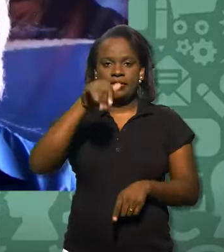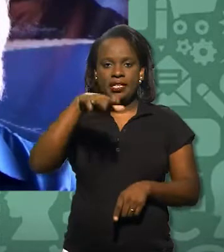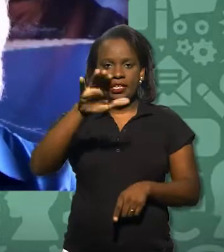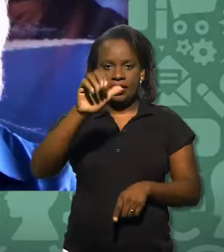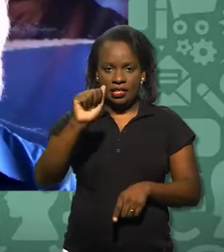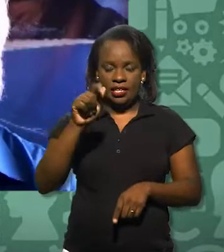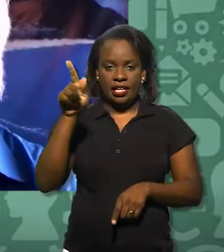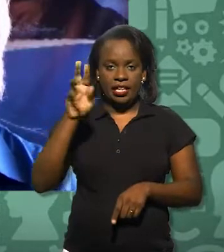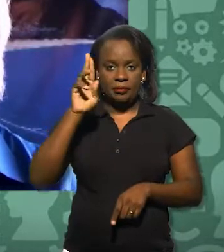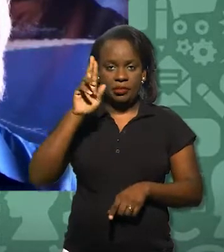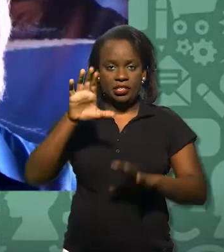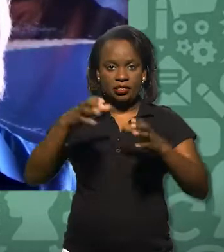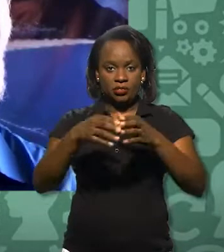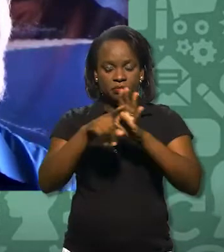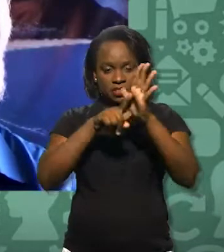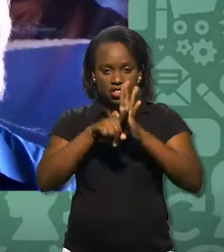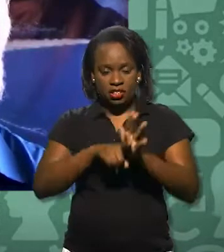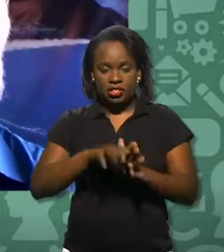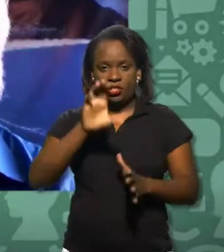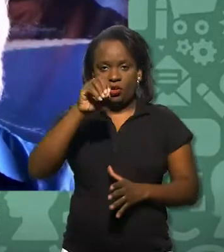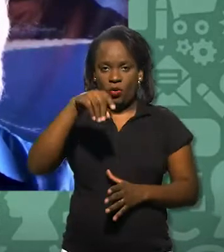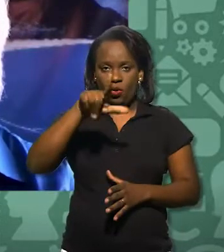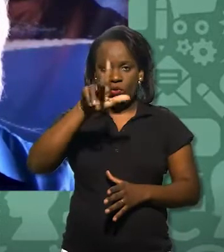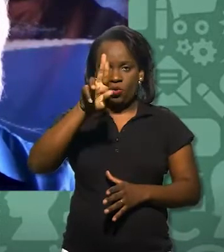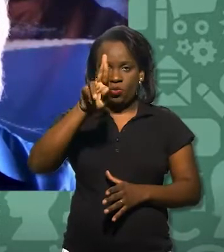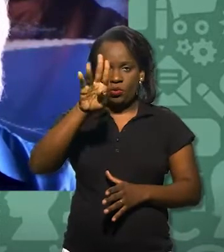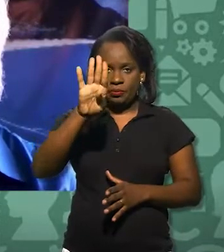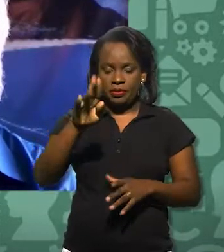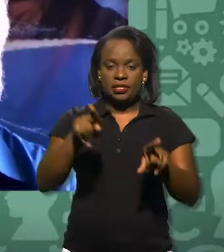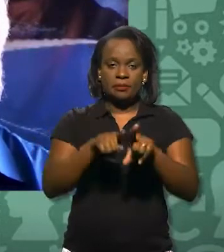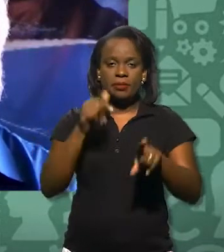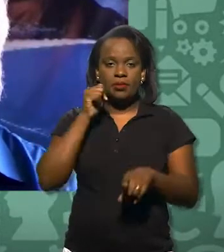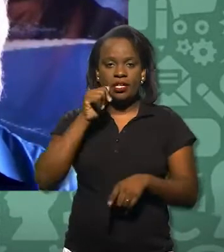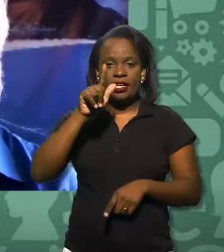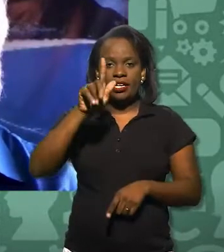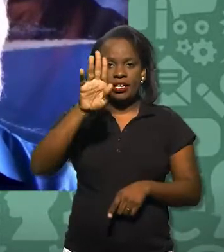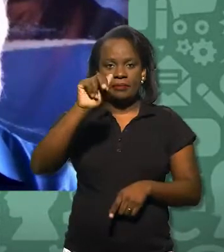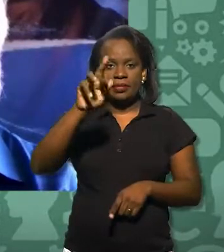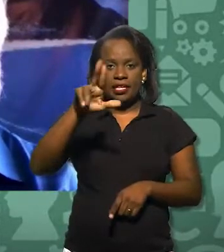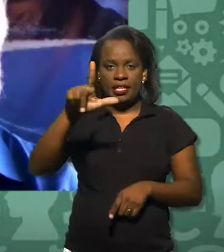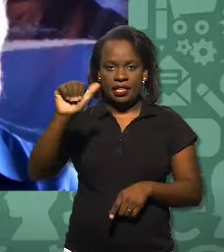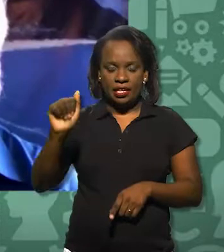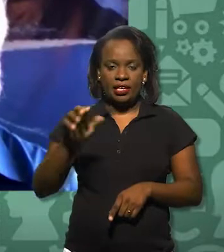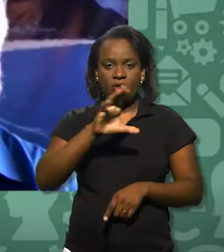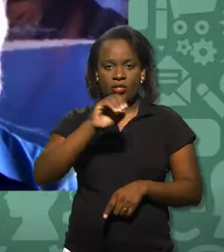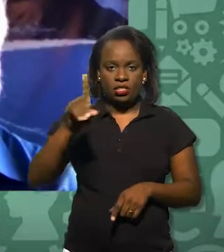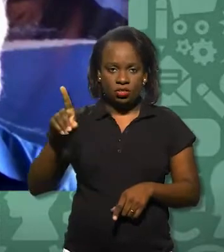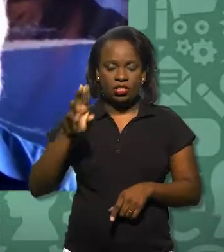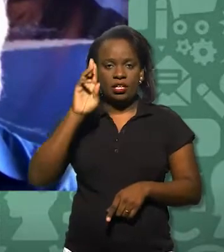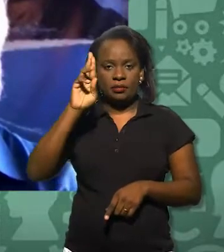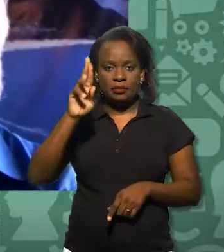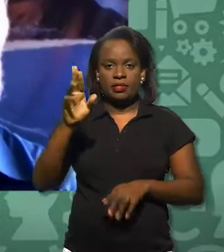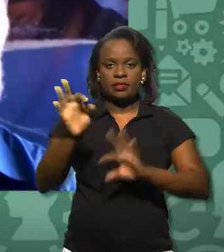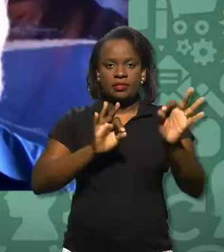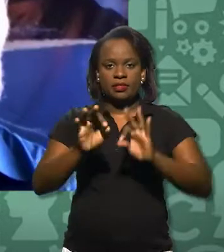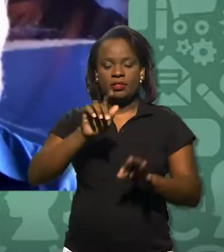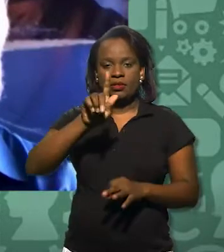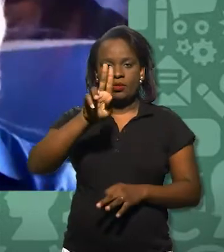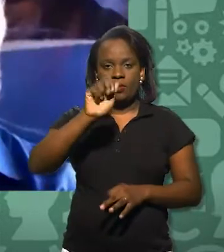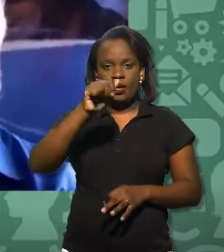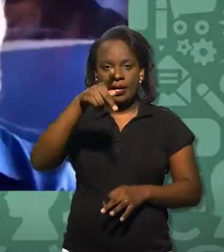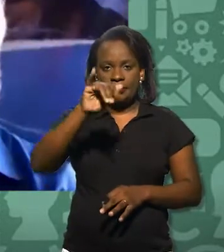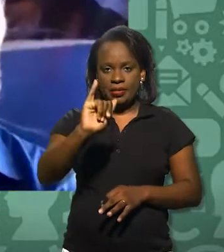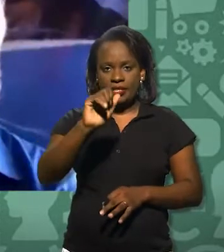que é gerente do Centro de Pesquisa da Conlurb, e a Gabriela Viana, que é coordenadora executiva do projeto Guapiaçu. Gente,